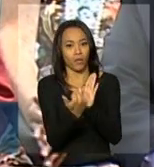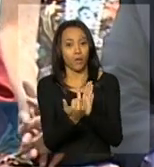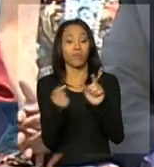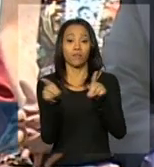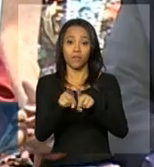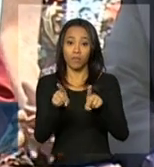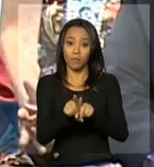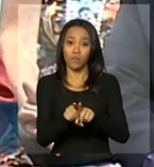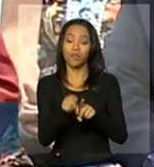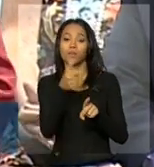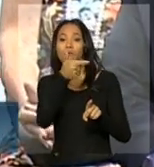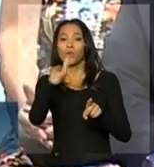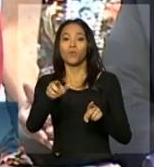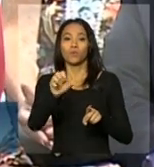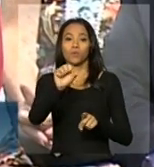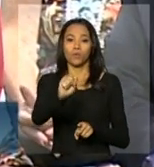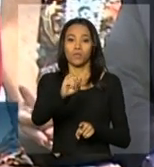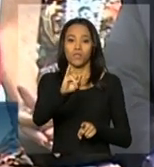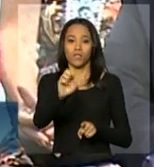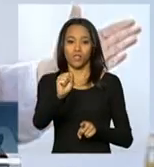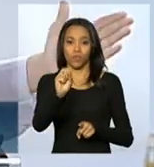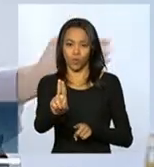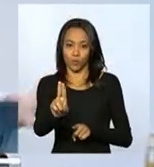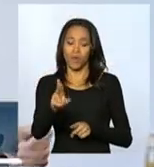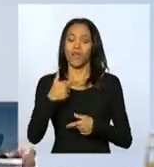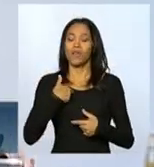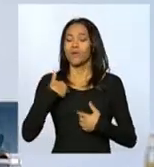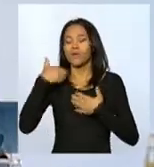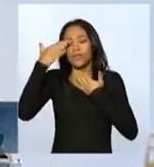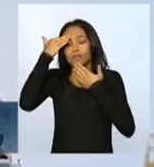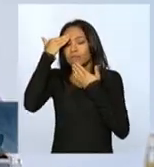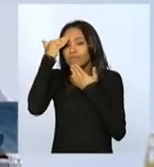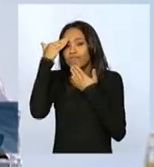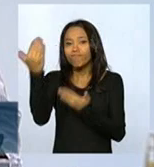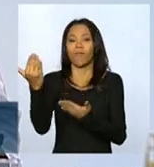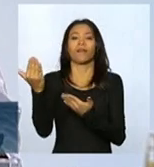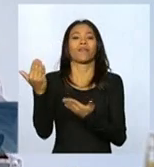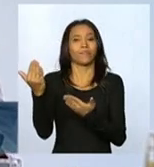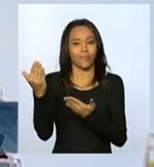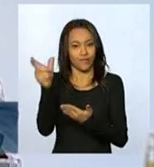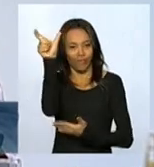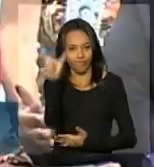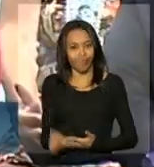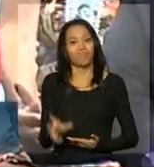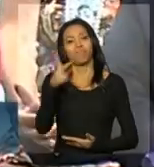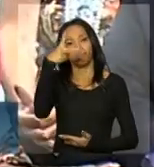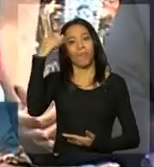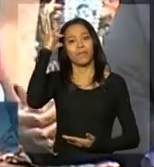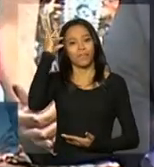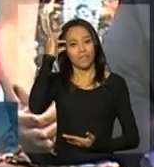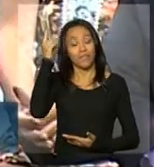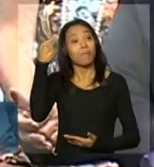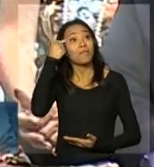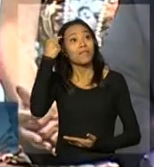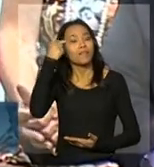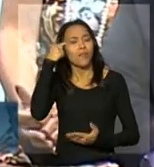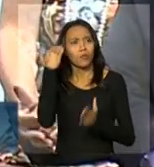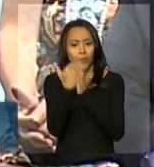Sisutec. Tenho muito a agradecer à senhora presidenta por ter pensado num programa desta